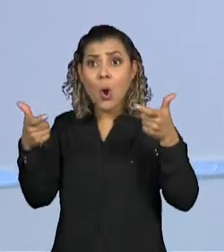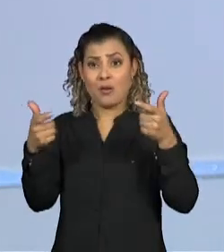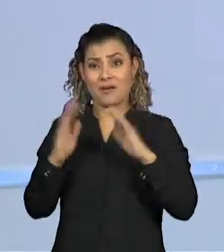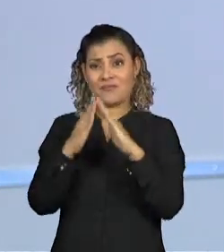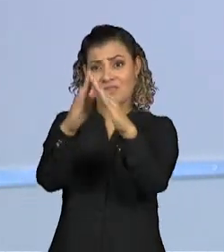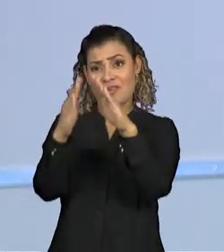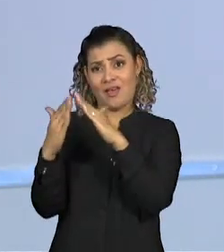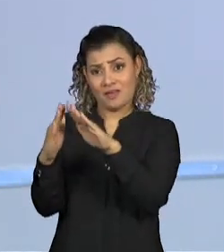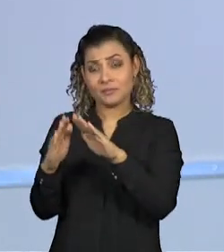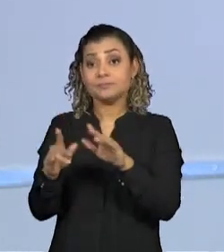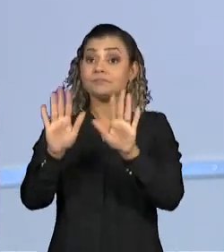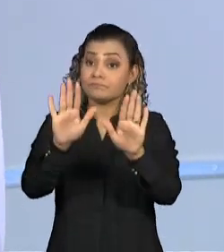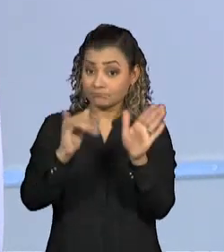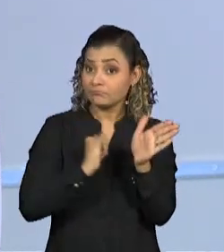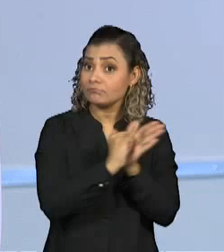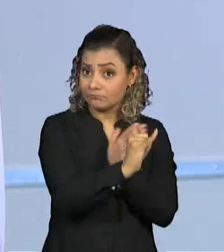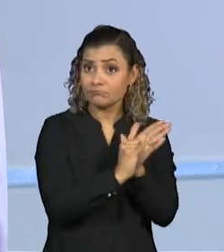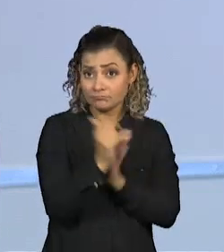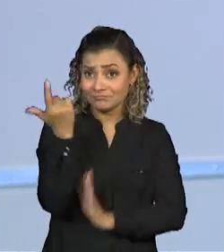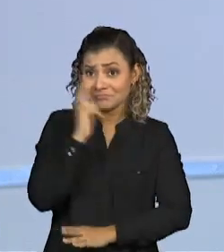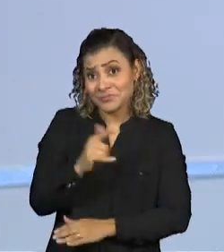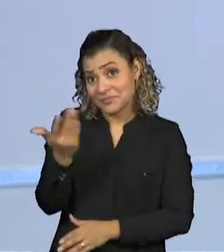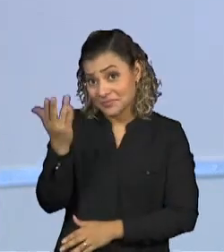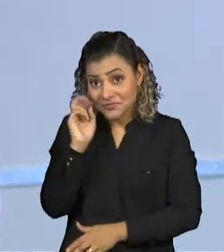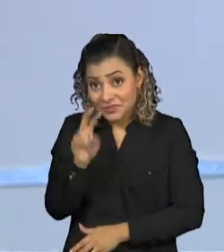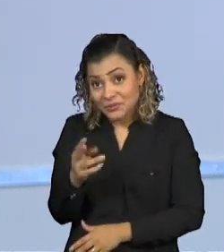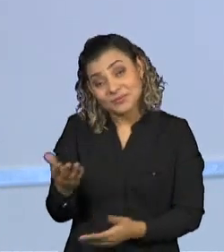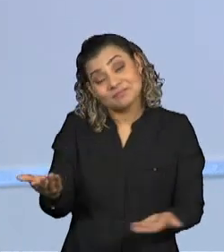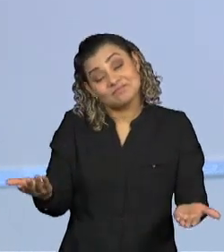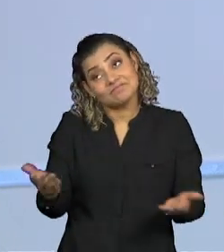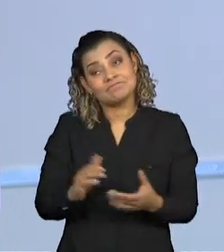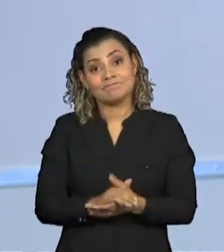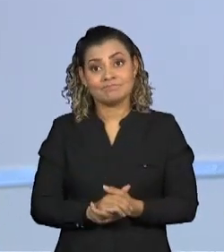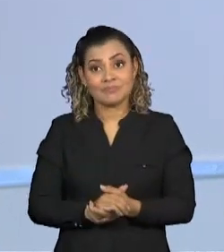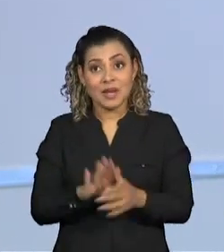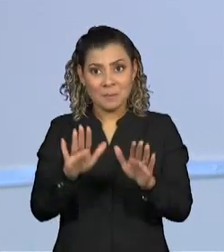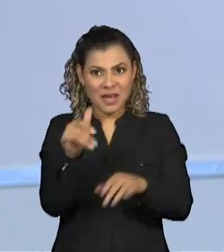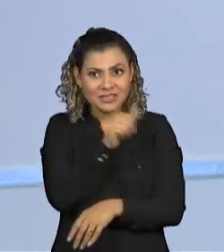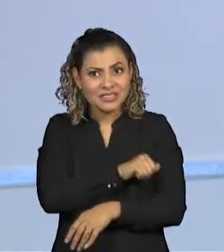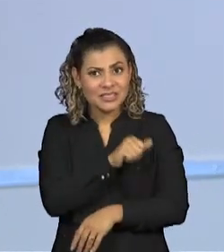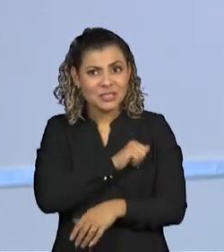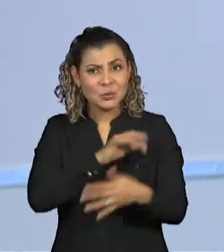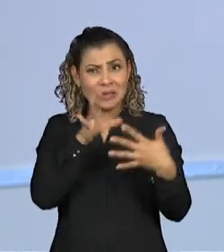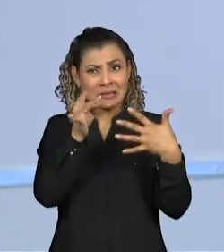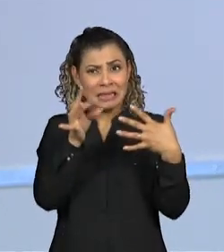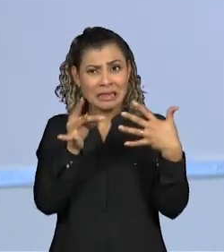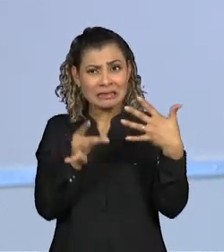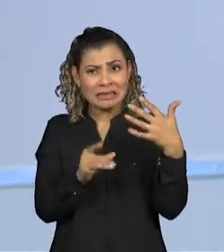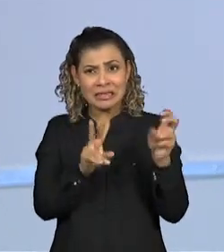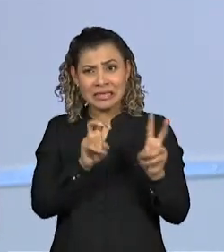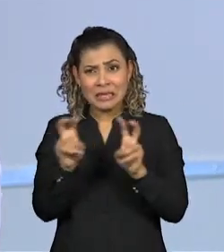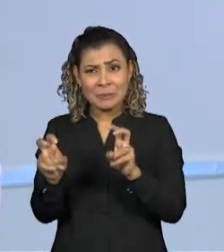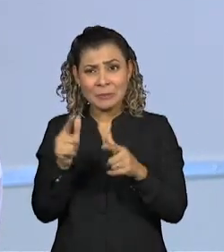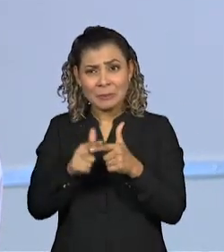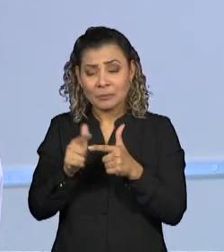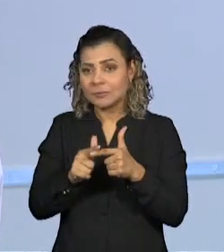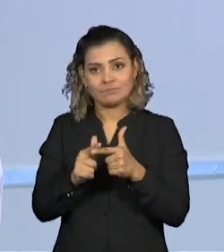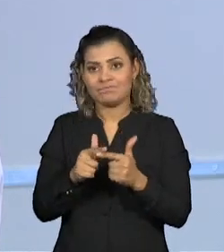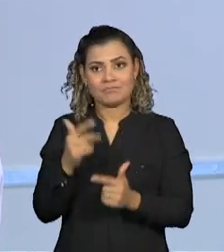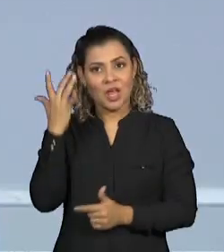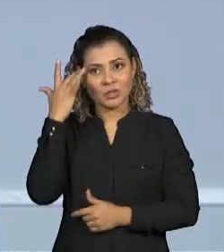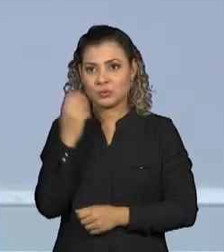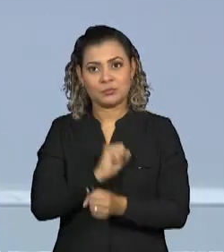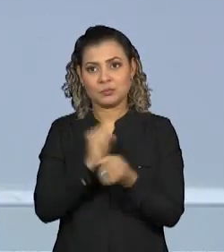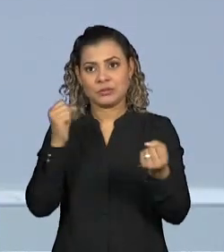que em Nova York foi feito, né? Mas o Rio de Janeiro, por todas essas questões, me parece que não daria certo. Doutor